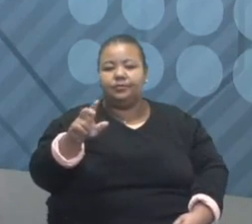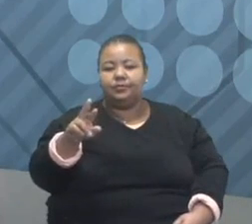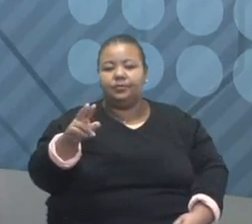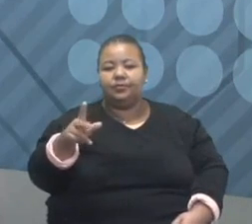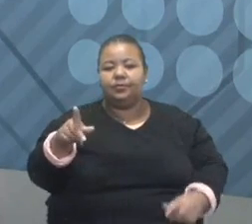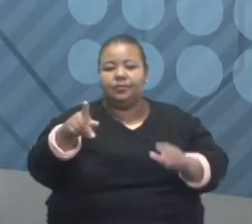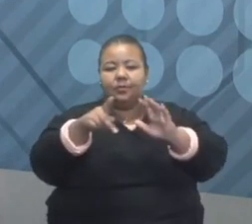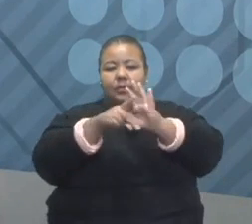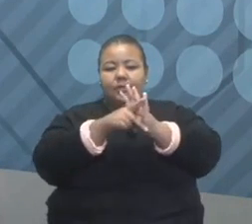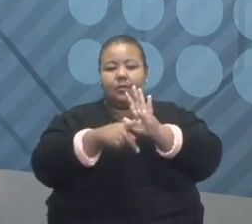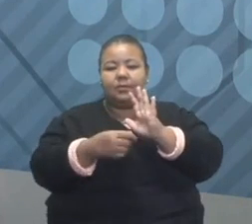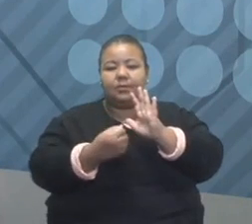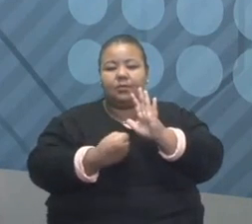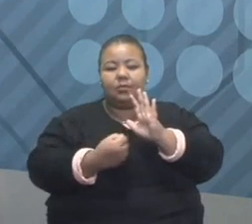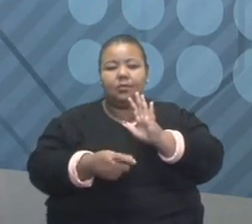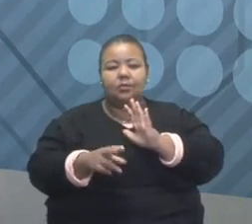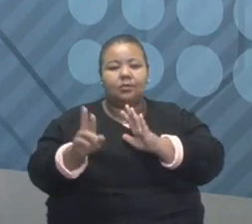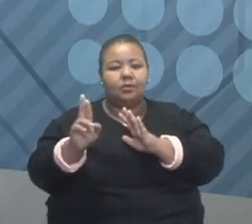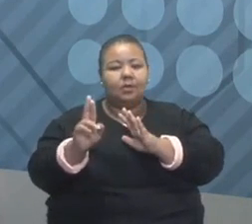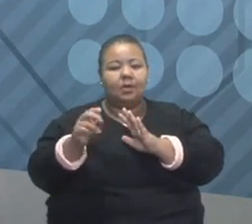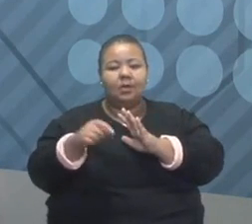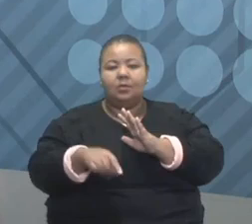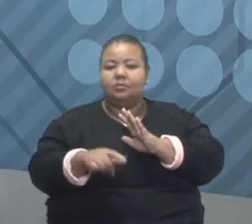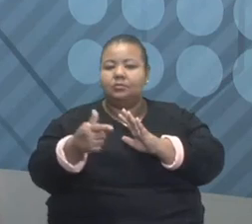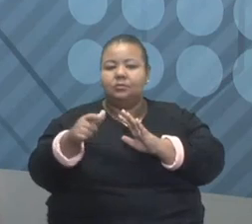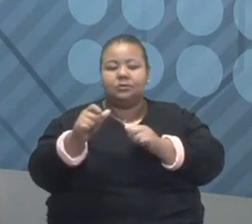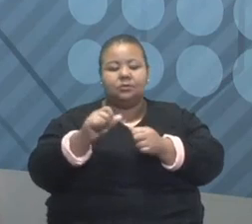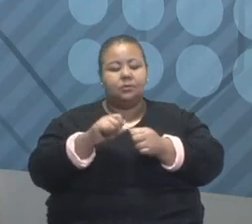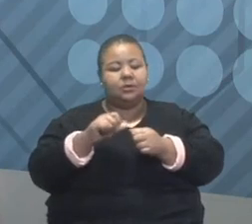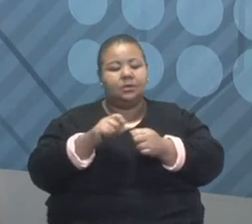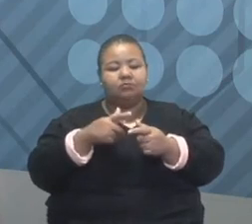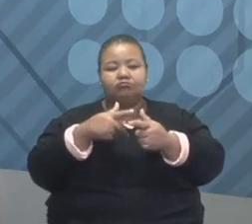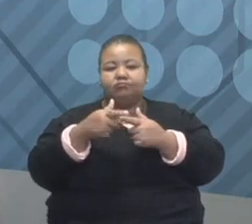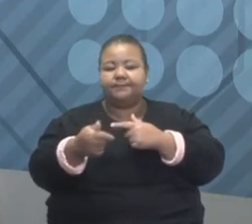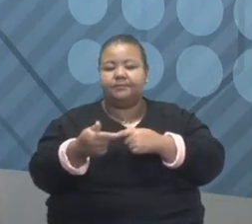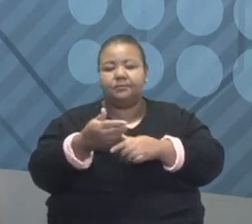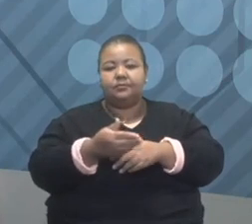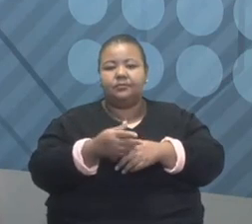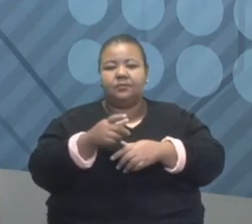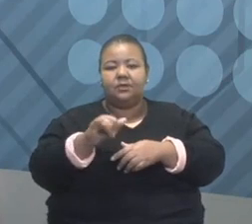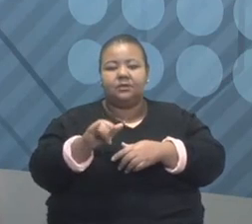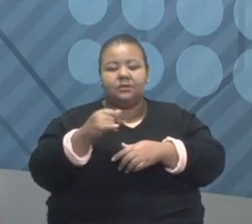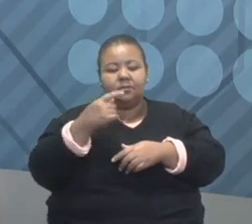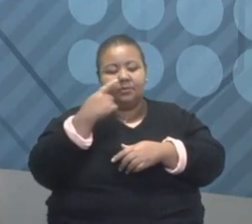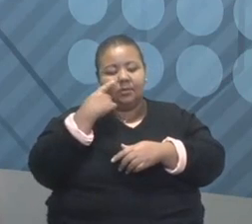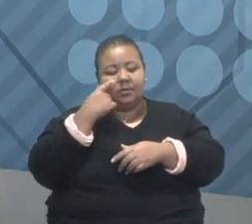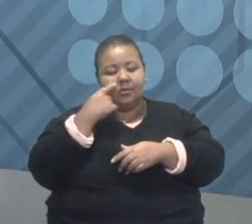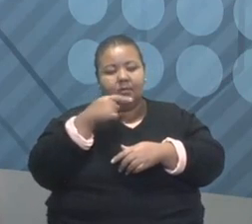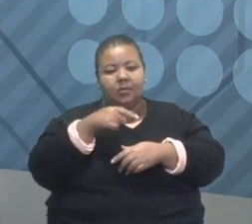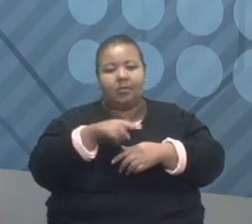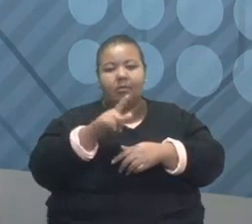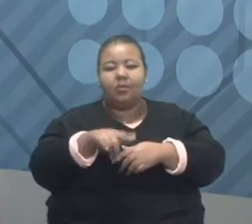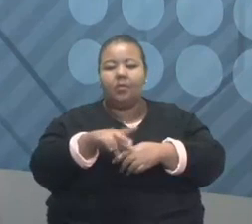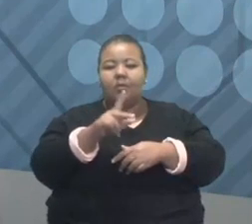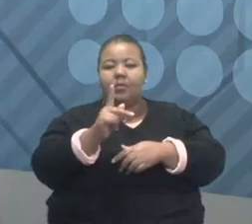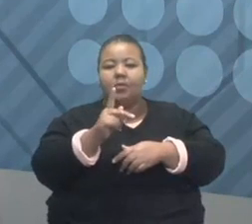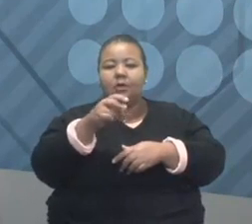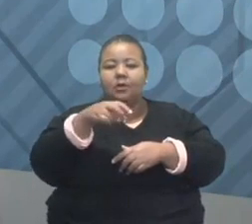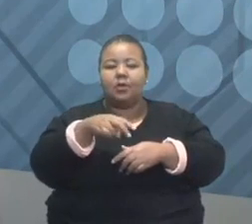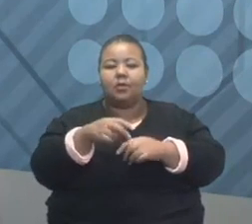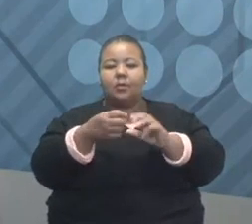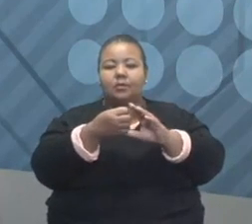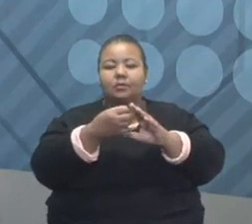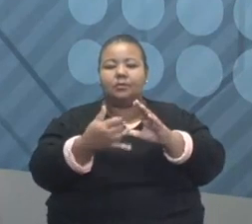números reais. Então, ele não possui solução. Veja, se nós analisarmos ali o nosso polinômio característico, o